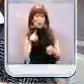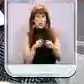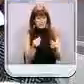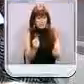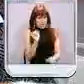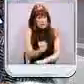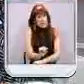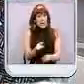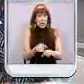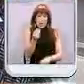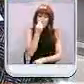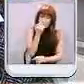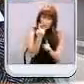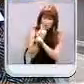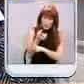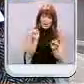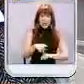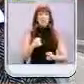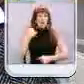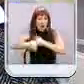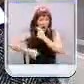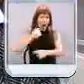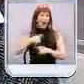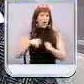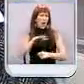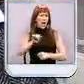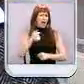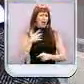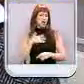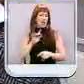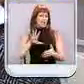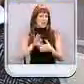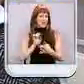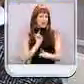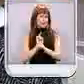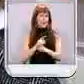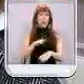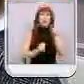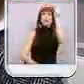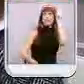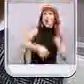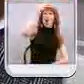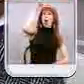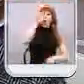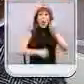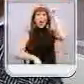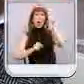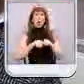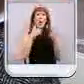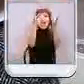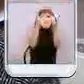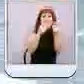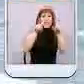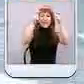e imaterial, gastronómica, e portanto as tradições foi uma área que nós quisemos pegar este ano. Vamos fazer um fogo de artifício com uma temática.